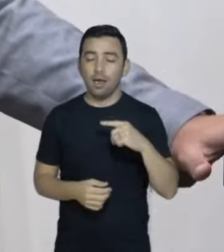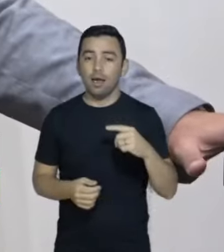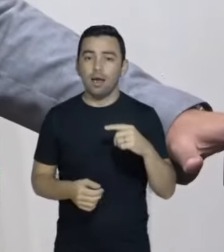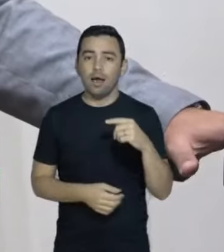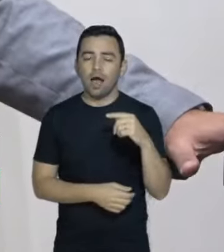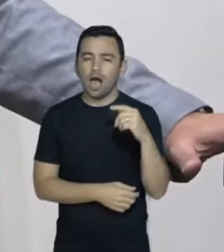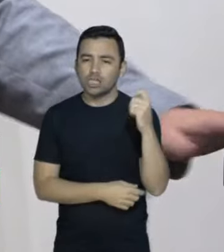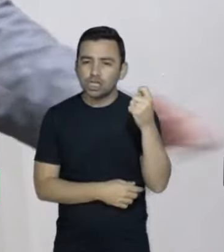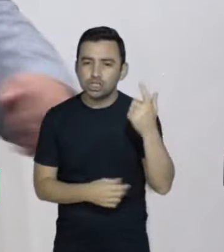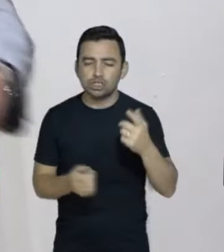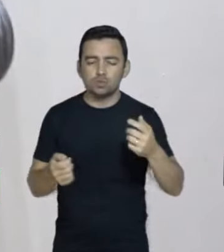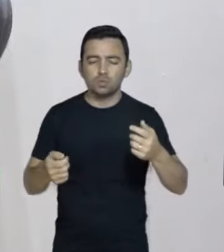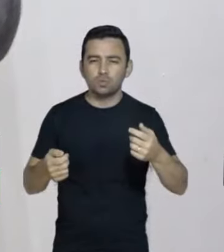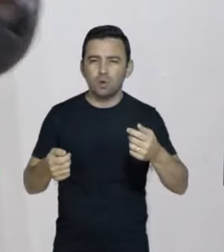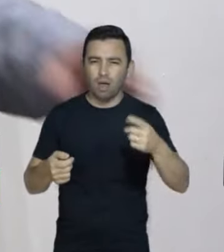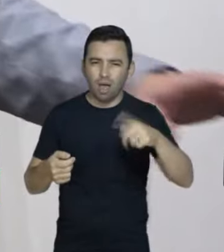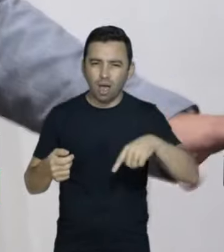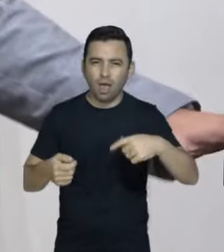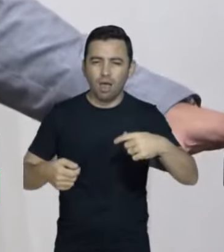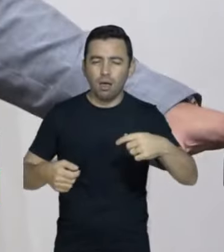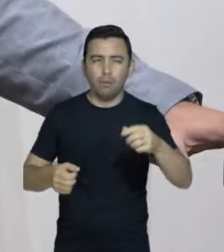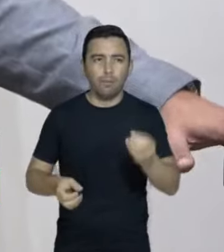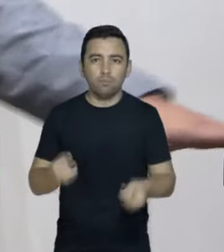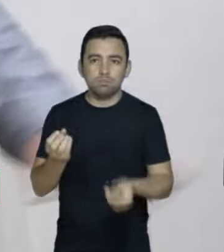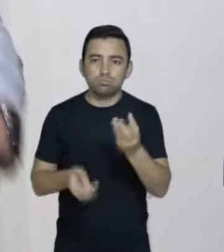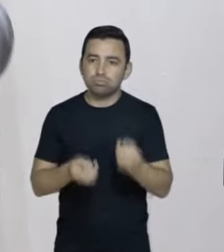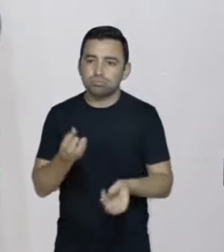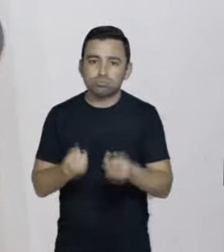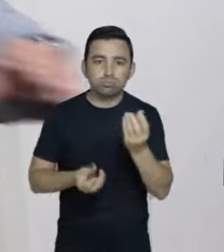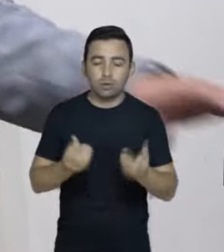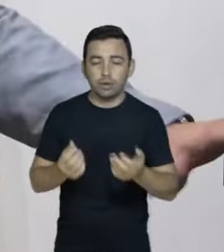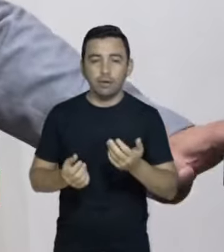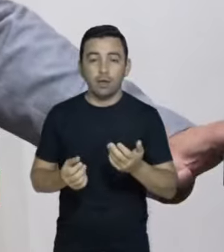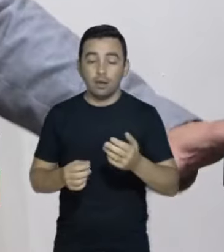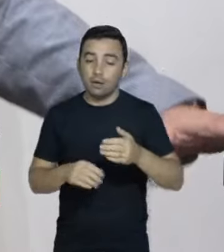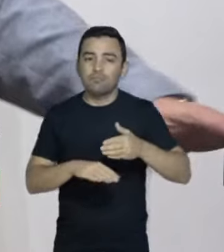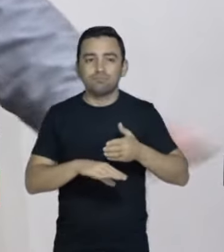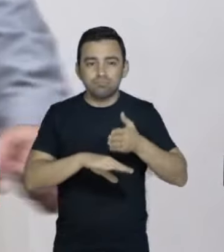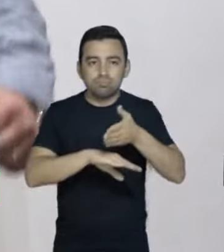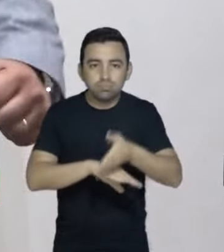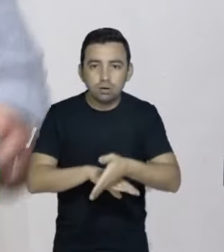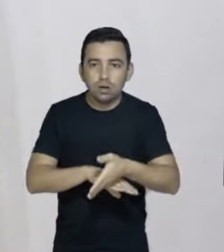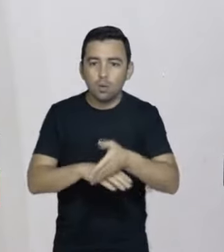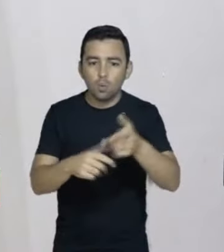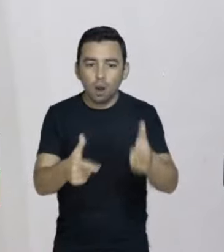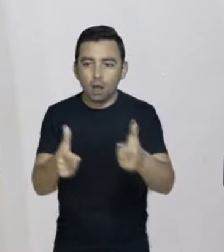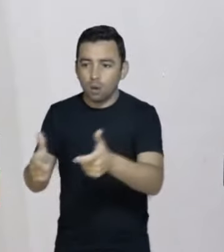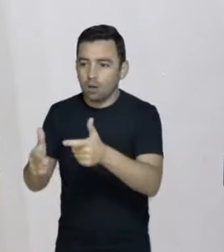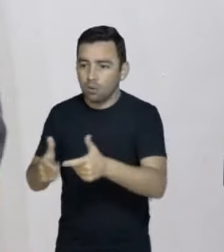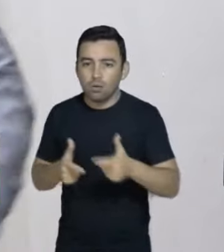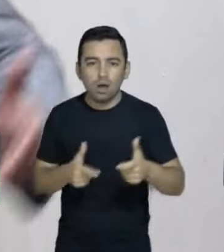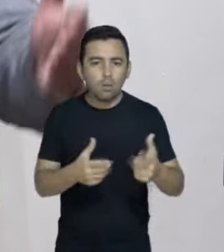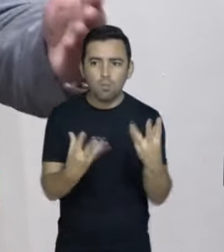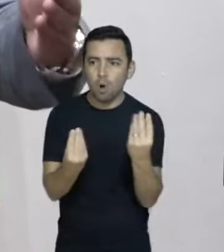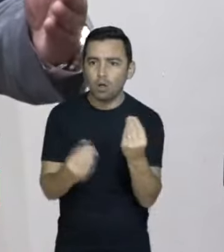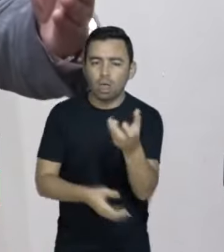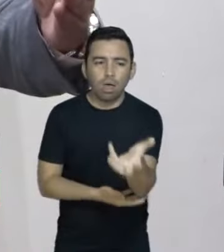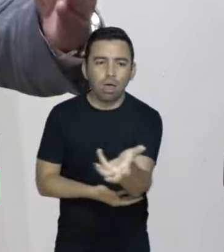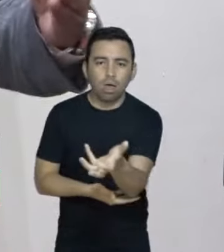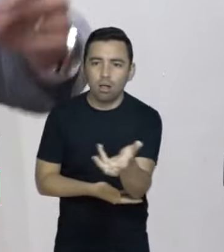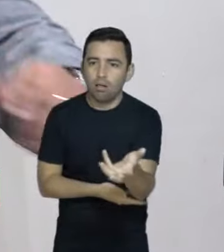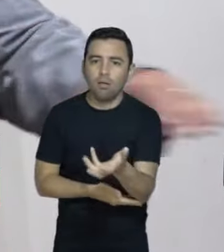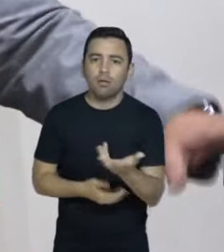facão, quase caindo em cima do capô do seu carro, tu anda mais um metro, tem, como eu falei, um cara do meu tamanho, com as costas